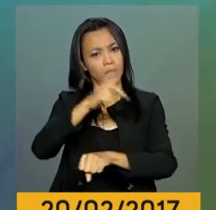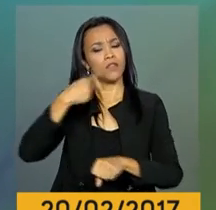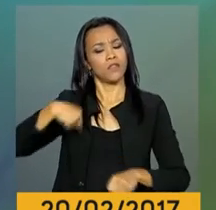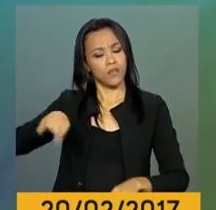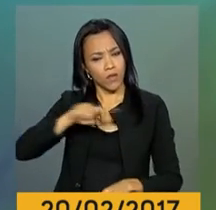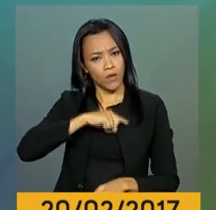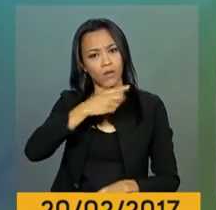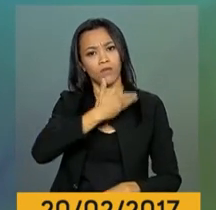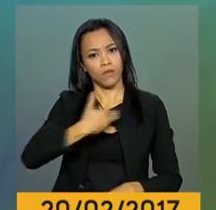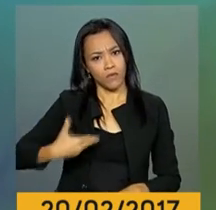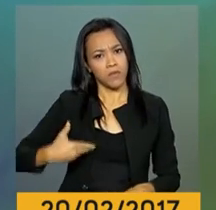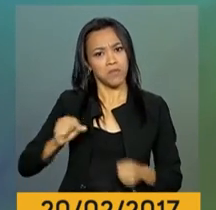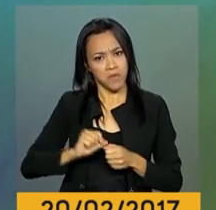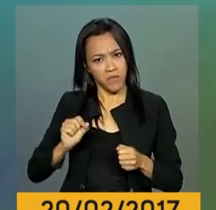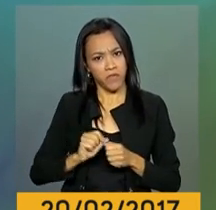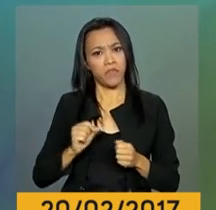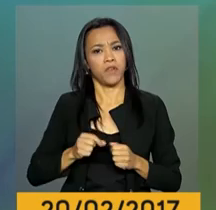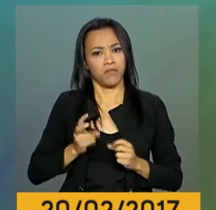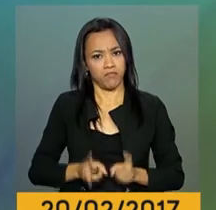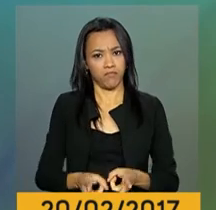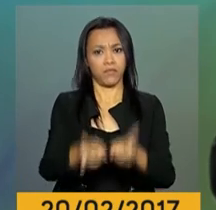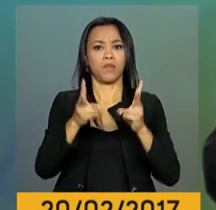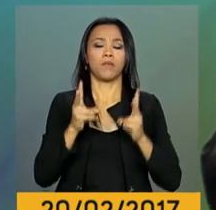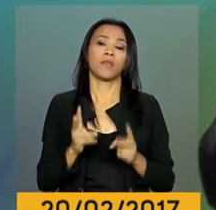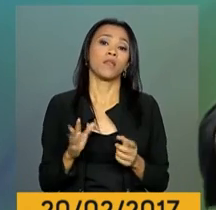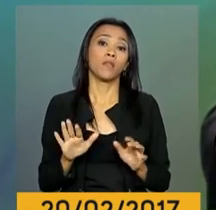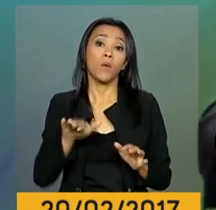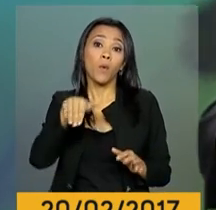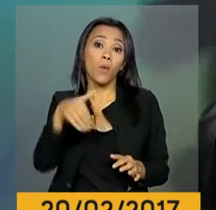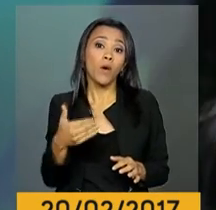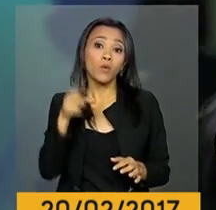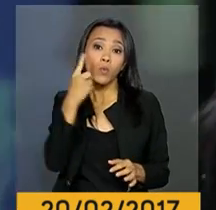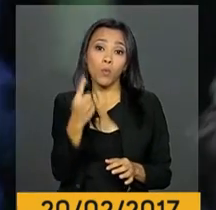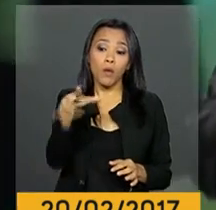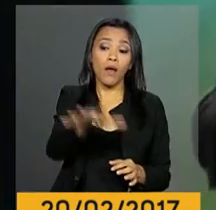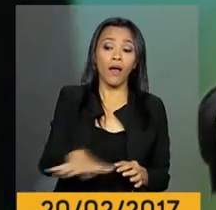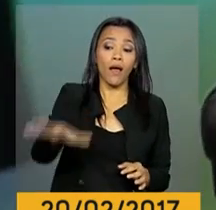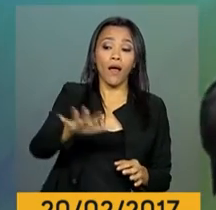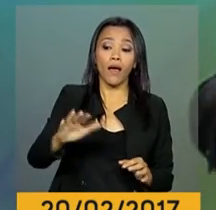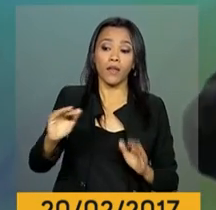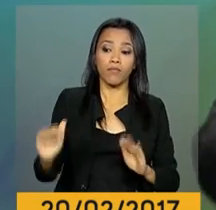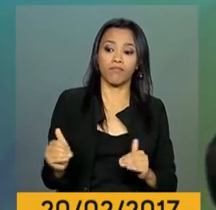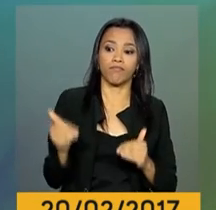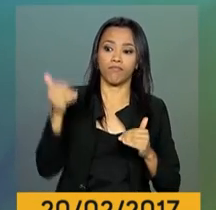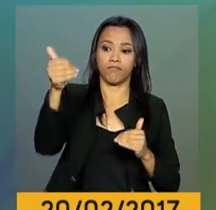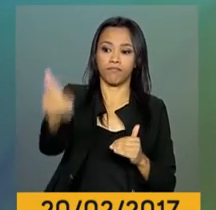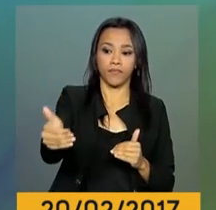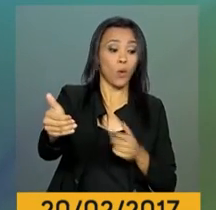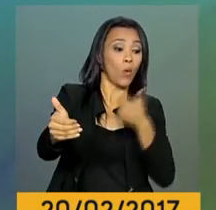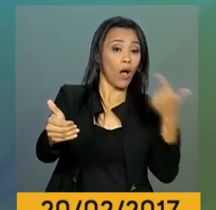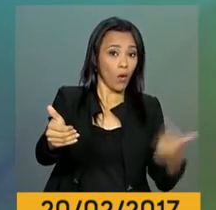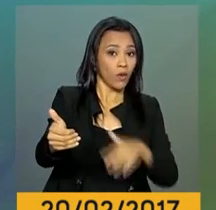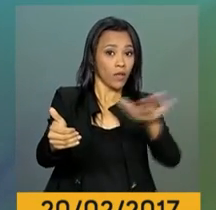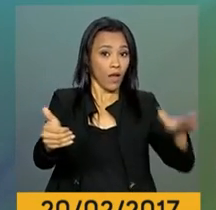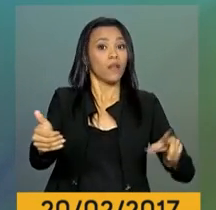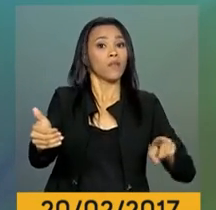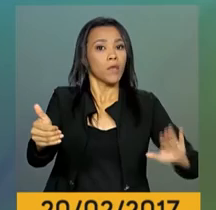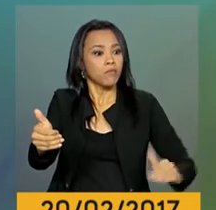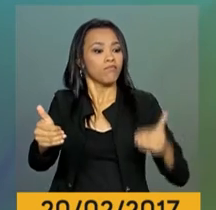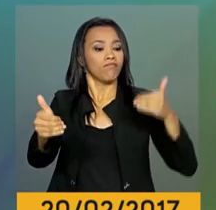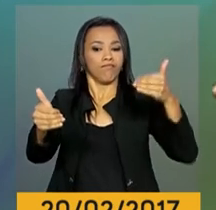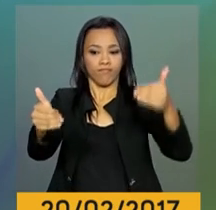muita frequência. Na convicção, volto a dizer, de que quando um setor cresce, o outro também cresce junto.